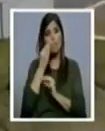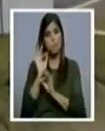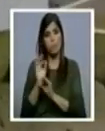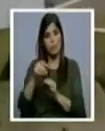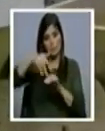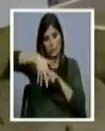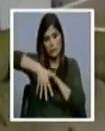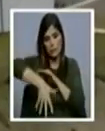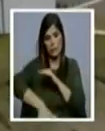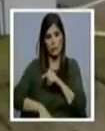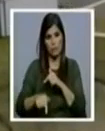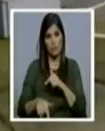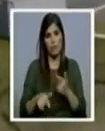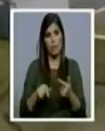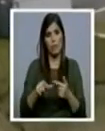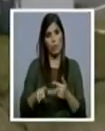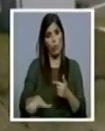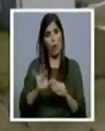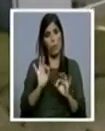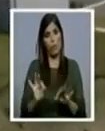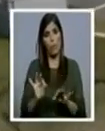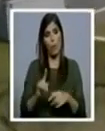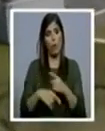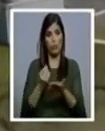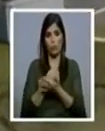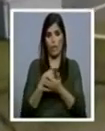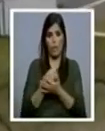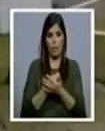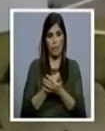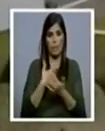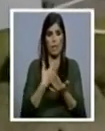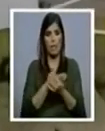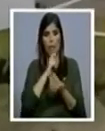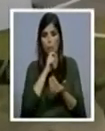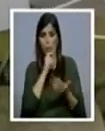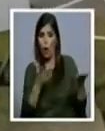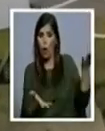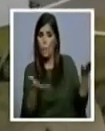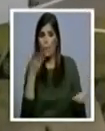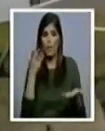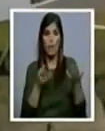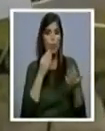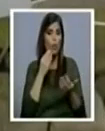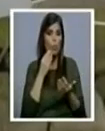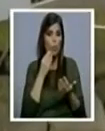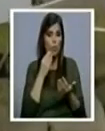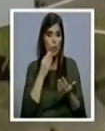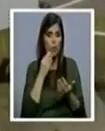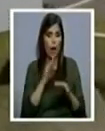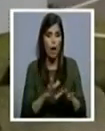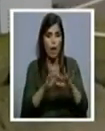autóctone enraizada, portanto uma planta de sapal, e outra zona que não tem nada, que nos vai permitir comparar como é que